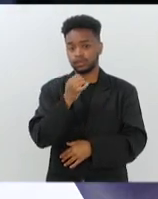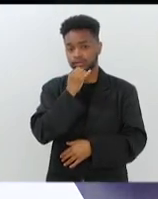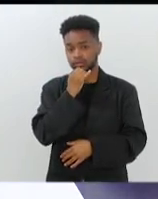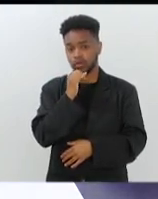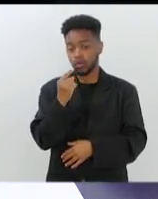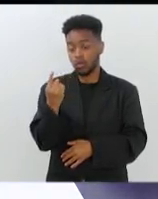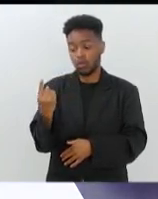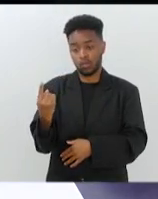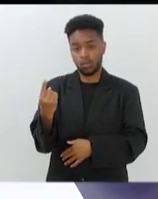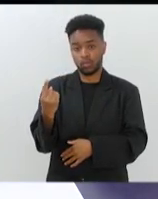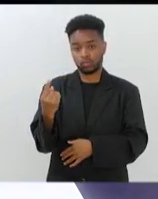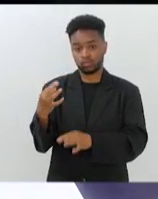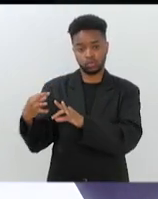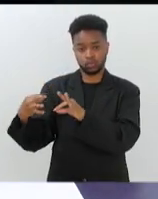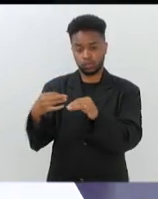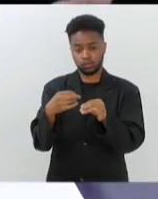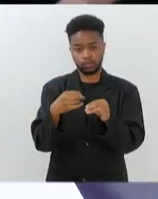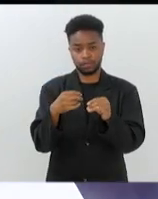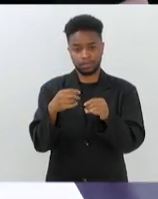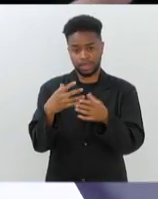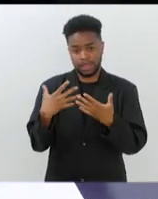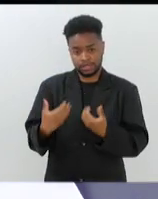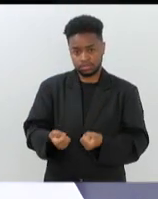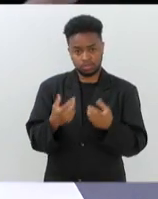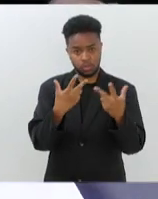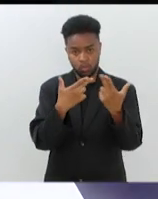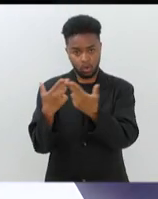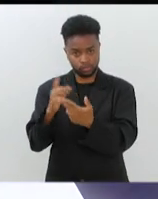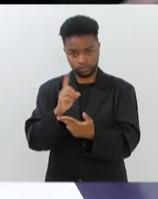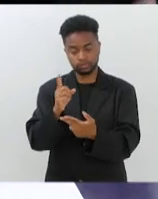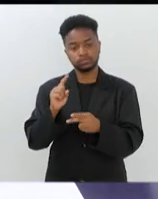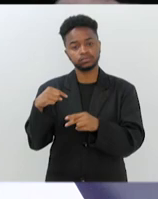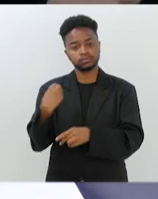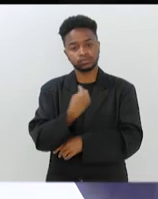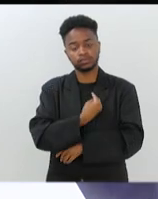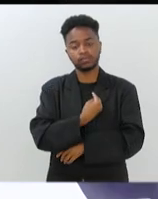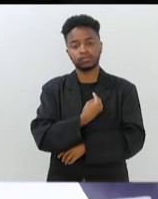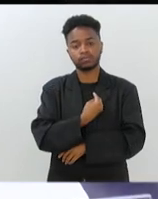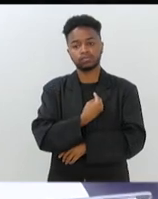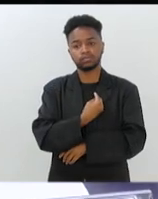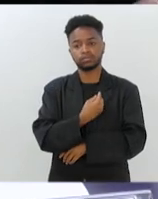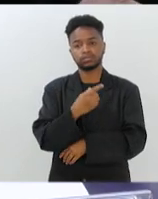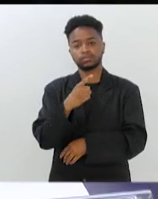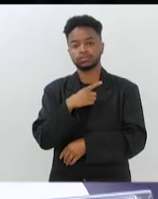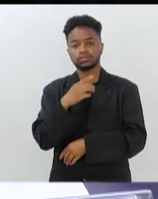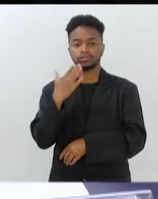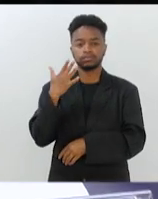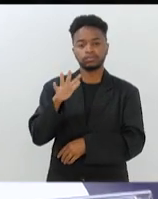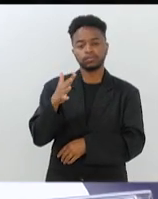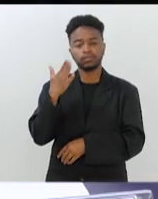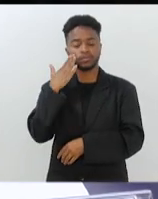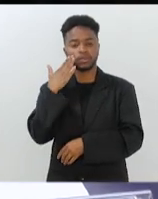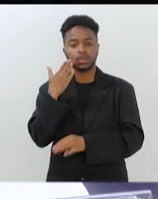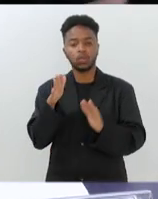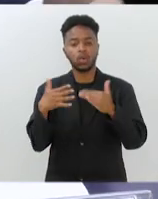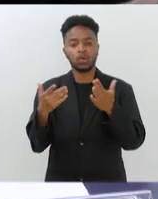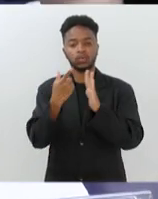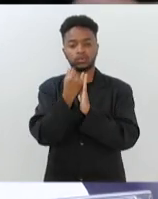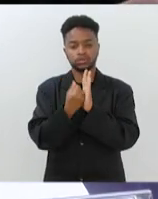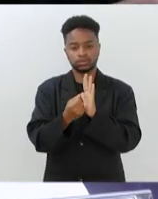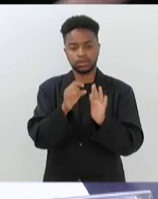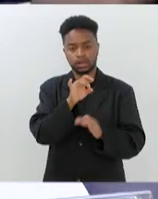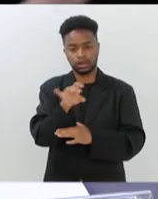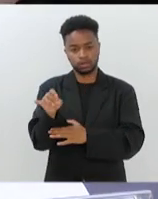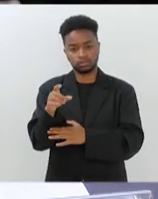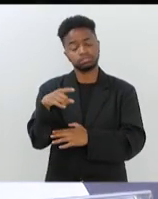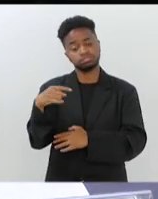que vão faturar os mesmos valores ao longo do tempo a gente vai tendo uma previsão orçamentária para cada uma delas elas